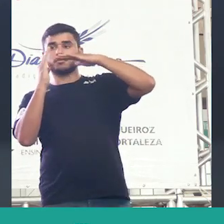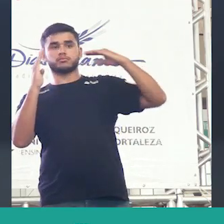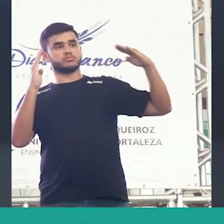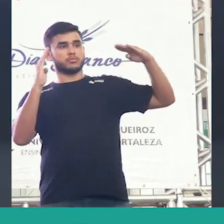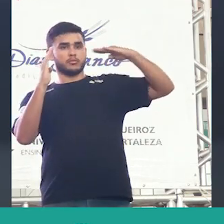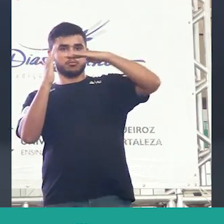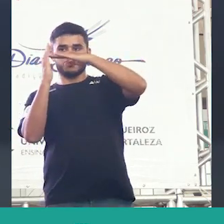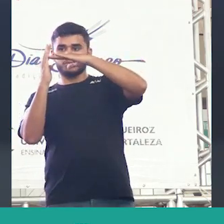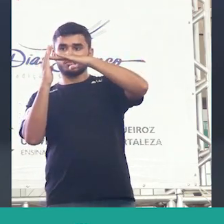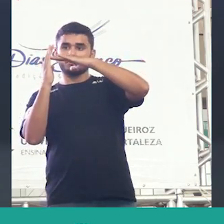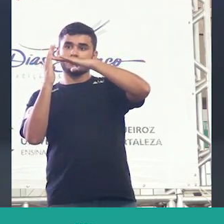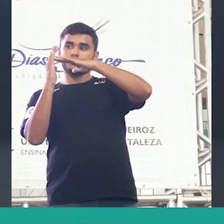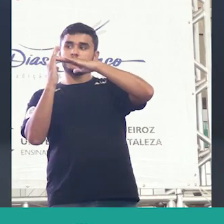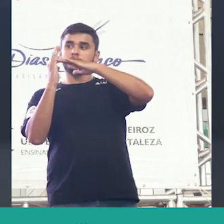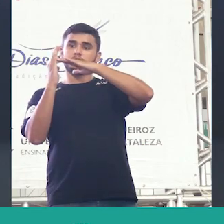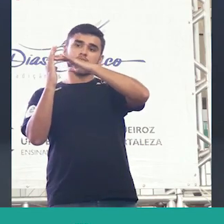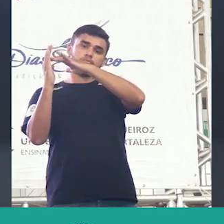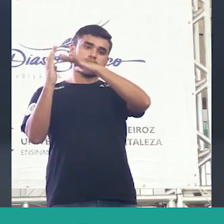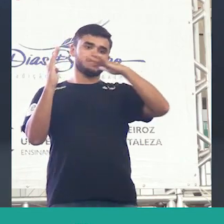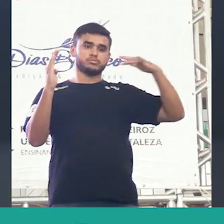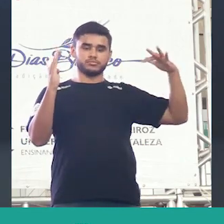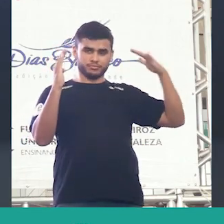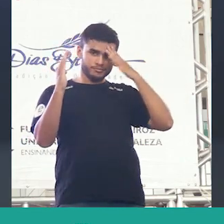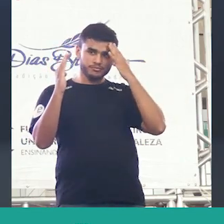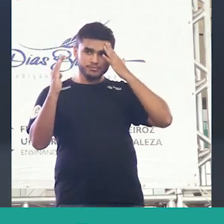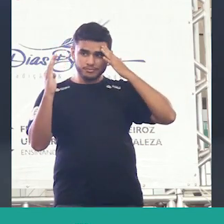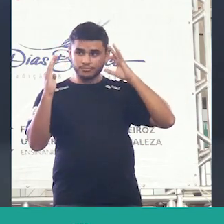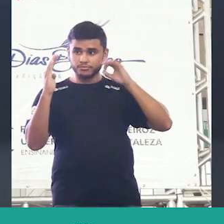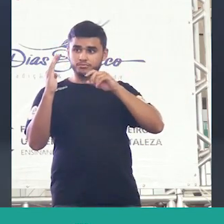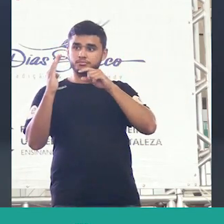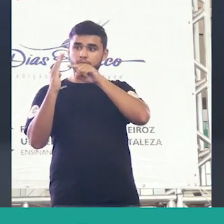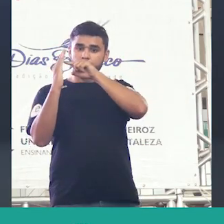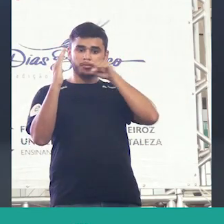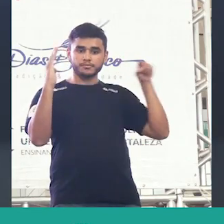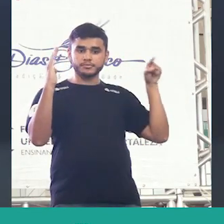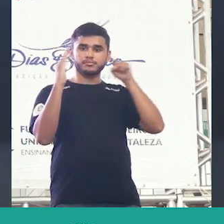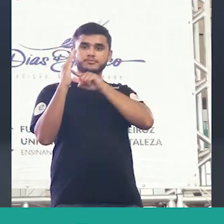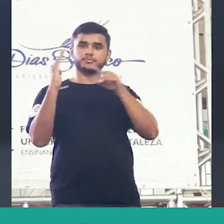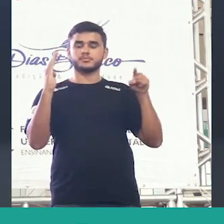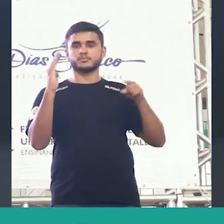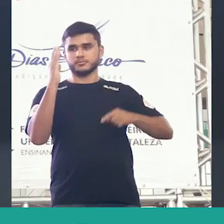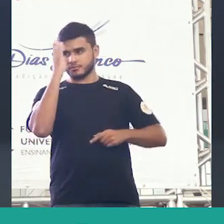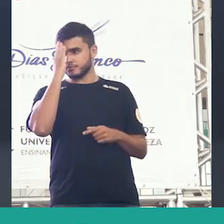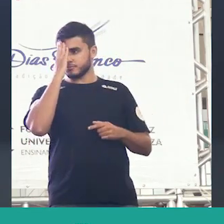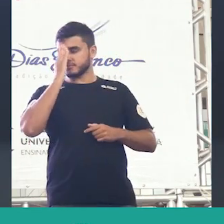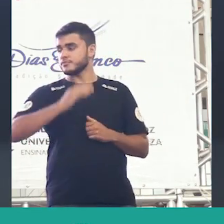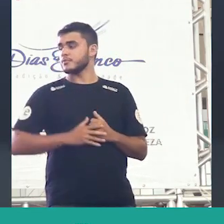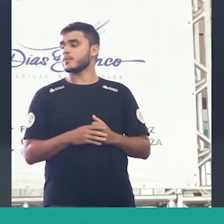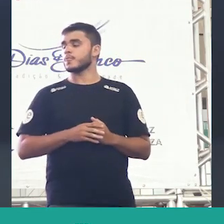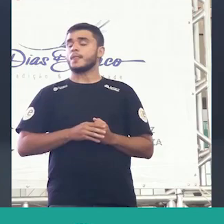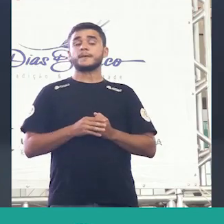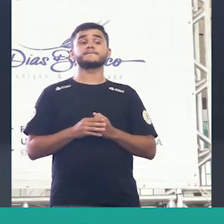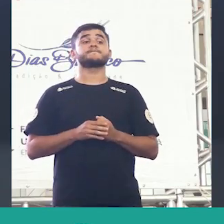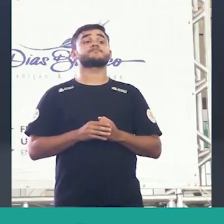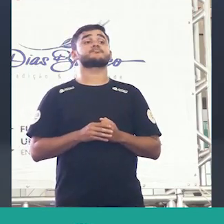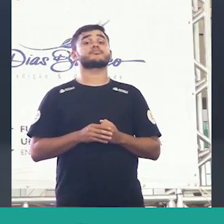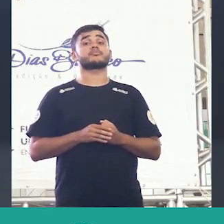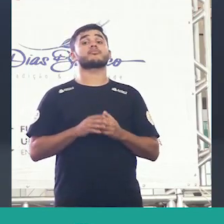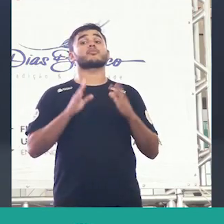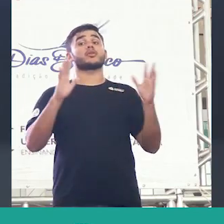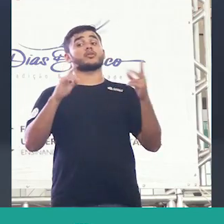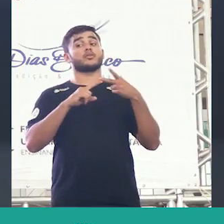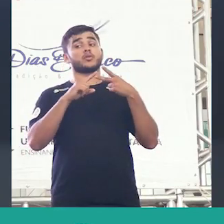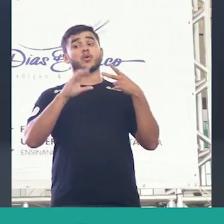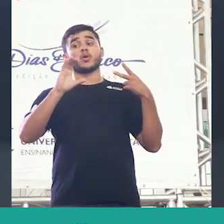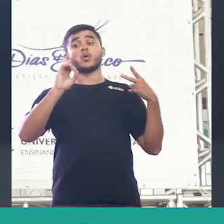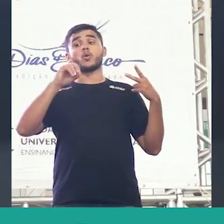paralelo, bate no espelho plano, reflete paralelo. Então, é a mesma coisa de captar sem espelho. Já